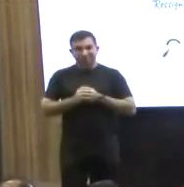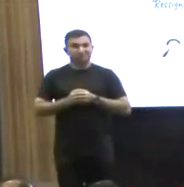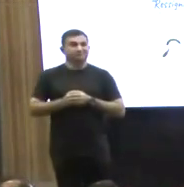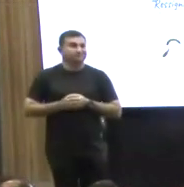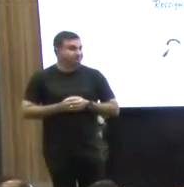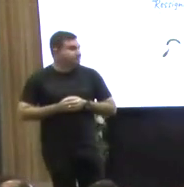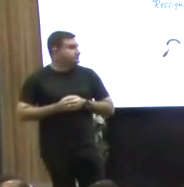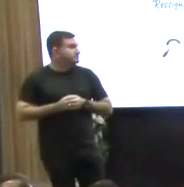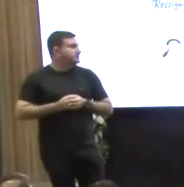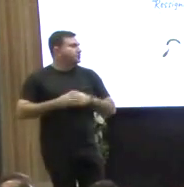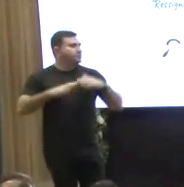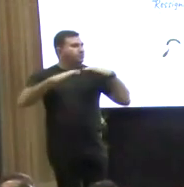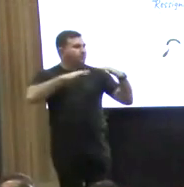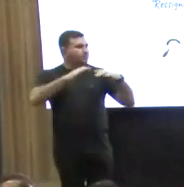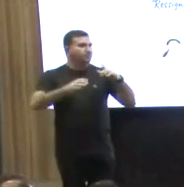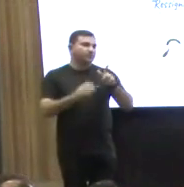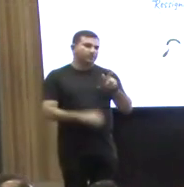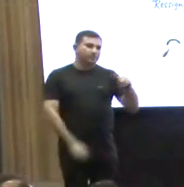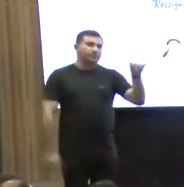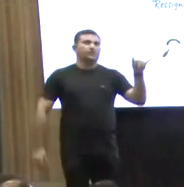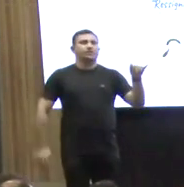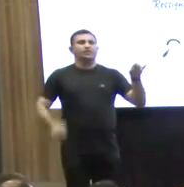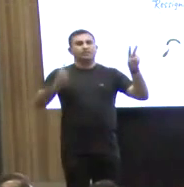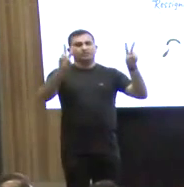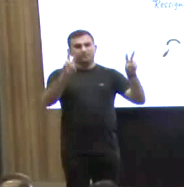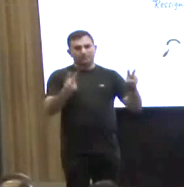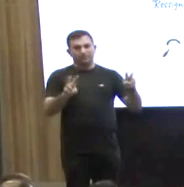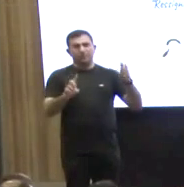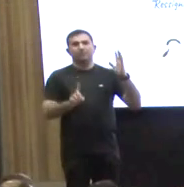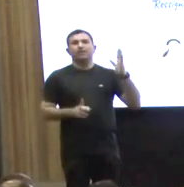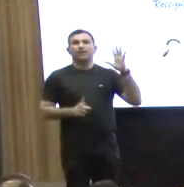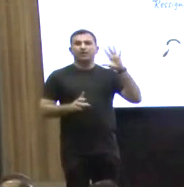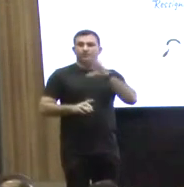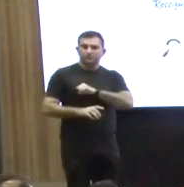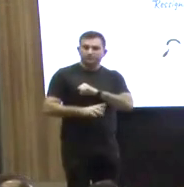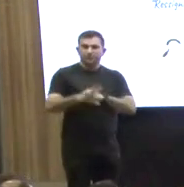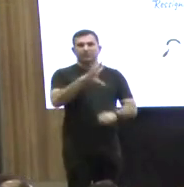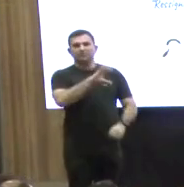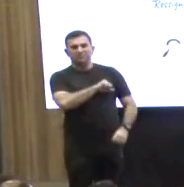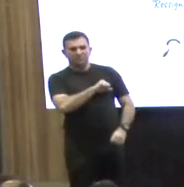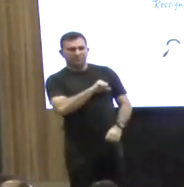outras coisas que sem casar você não tem esse direito, certo? Entre eles o de dar o golpe do baú.